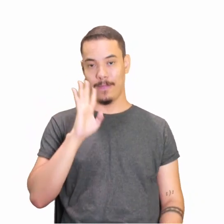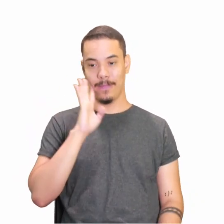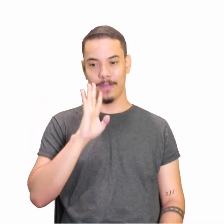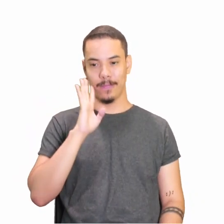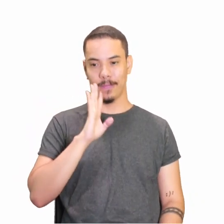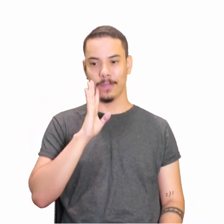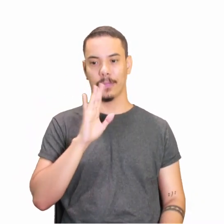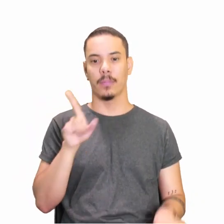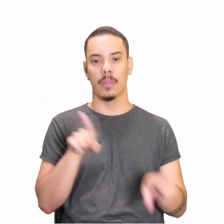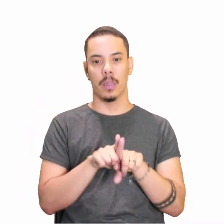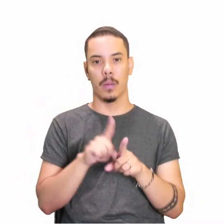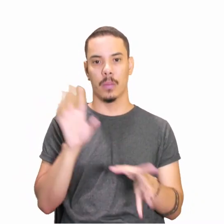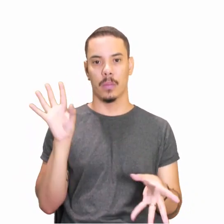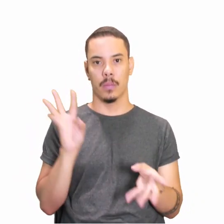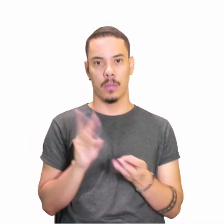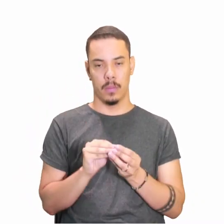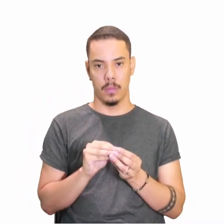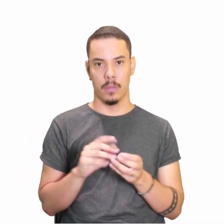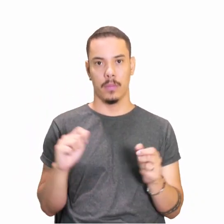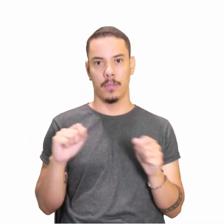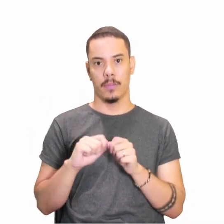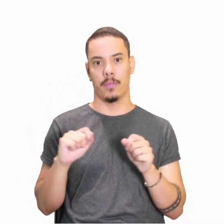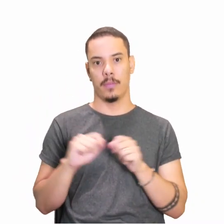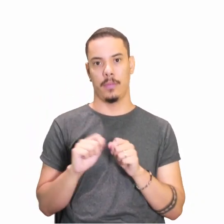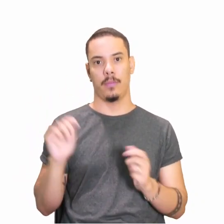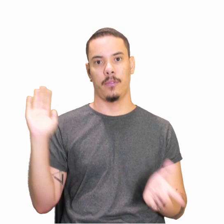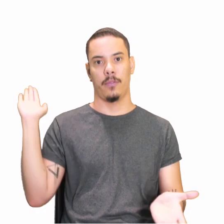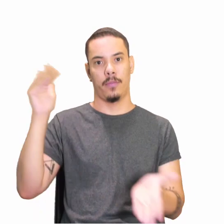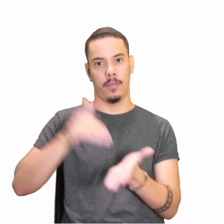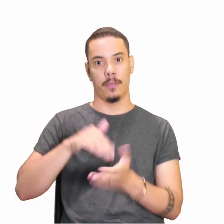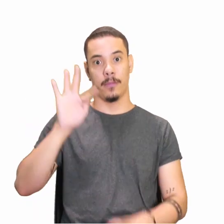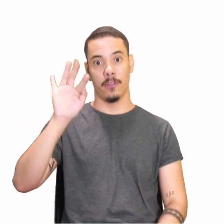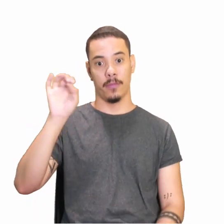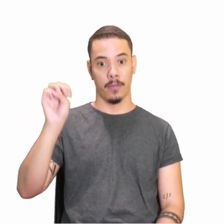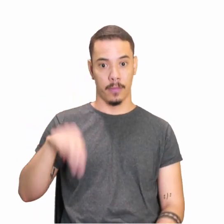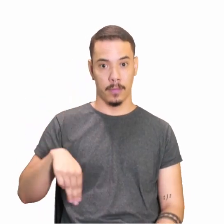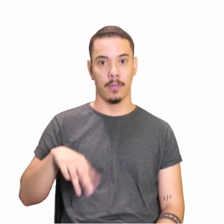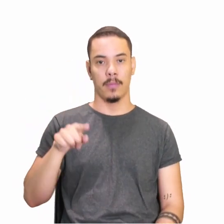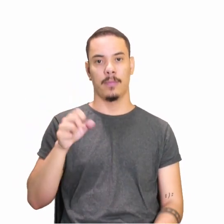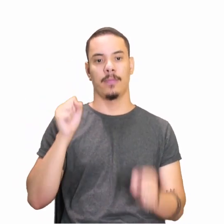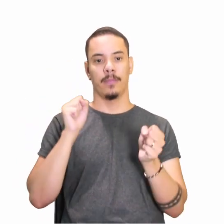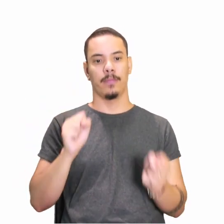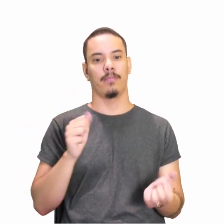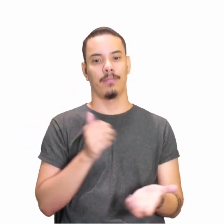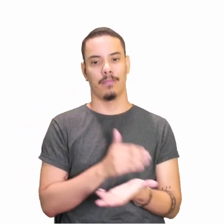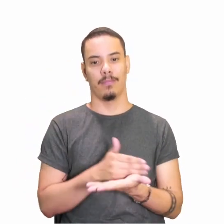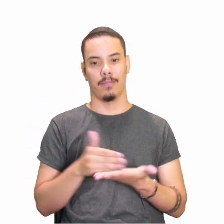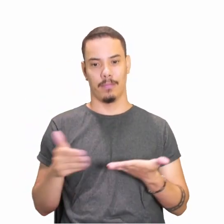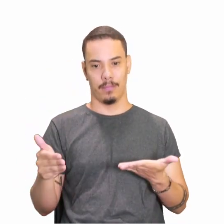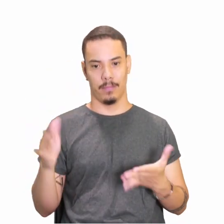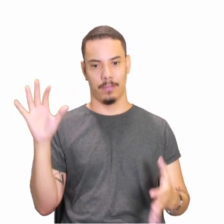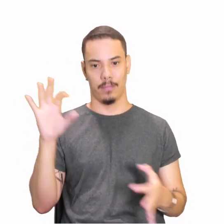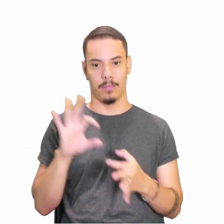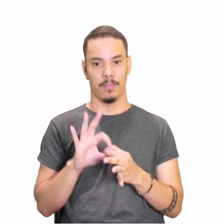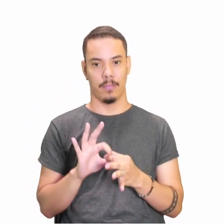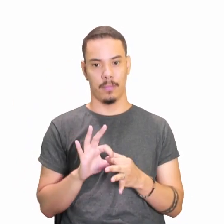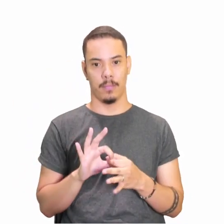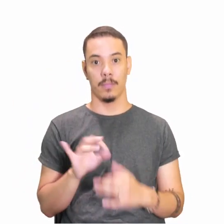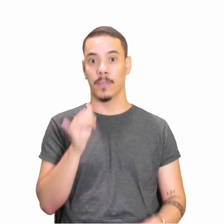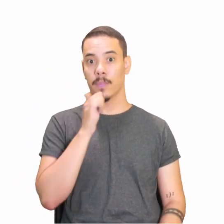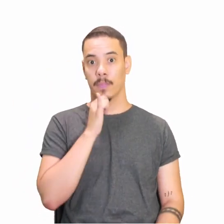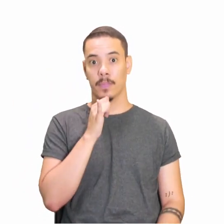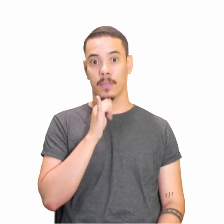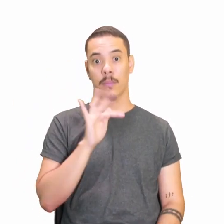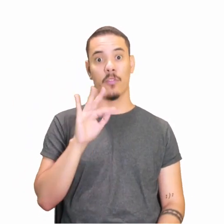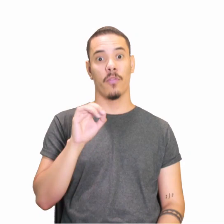né? E para concluir, fazer a parte final, você pode começar com estes conectivos, ó, um